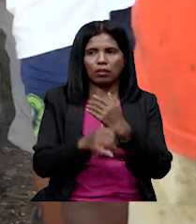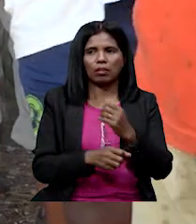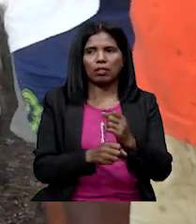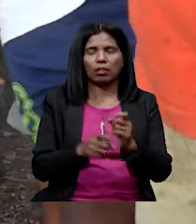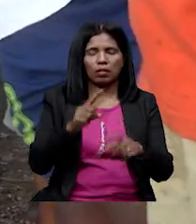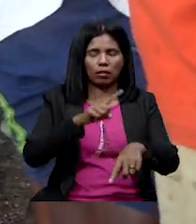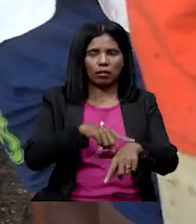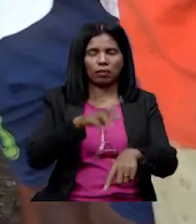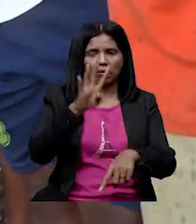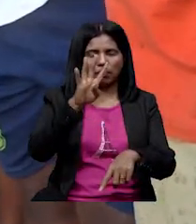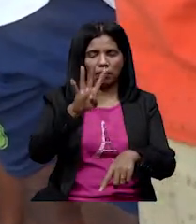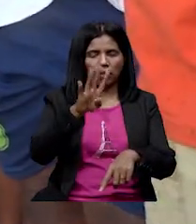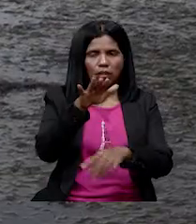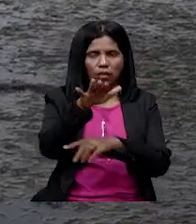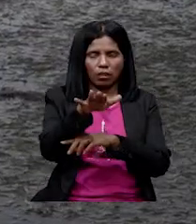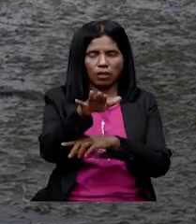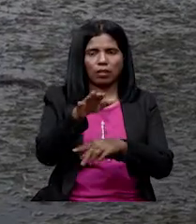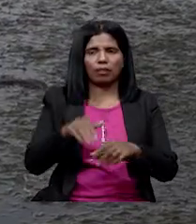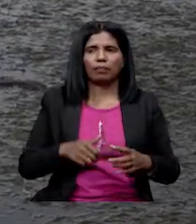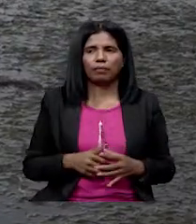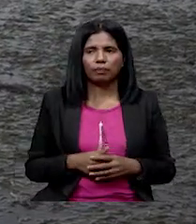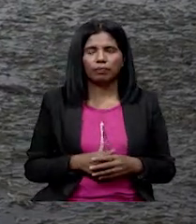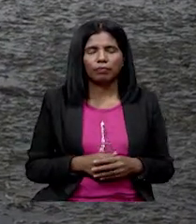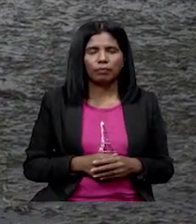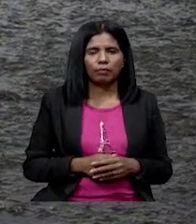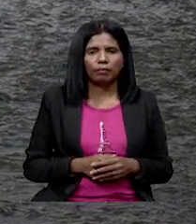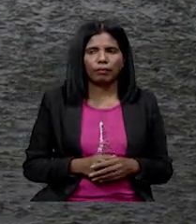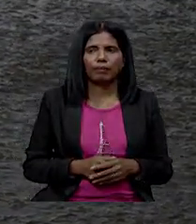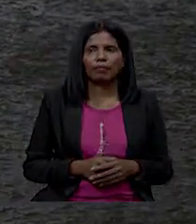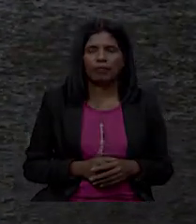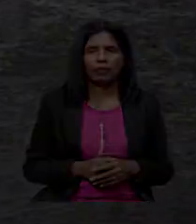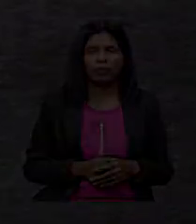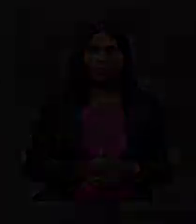tuku hat lorok raik oras Timor Leste. Na Pon Sever, Dilma Suzeti, Jemen.